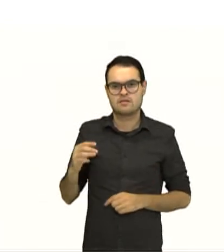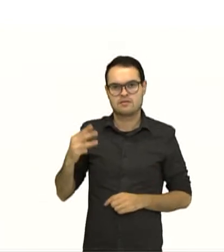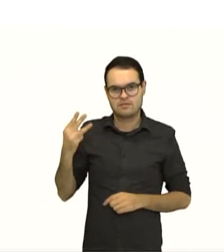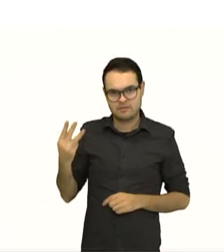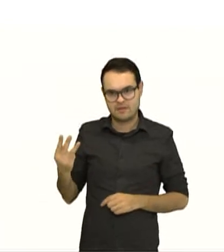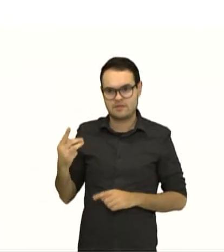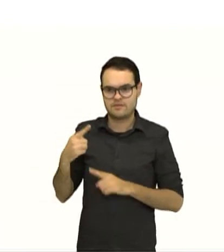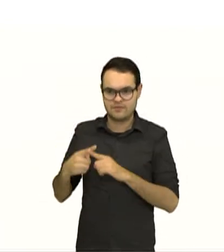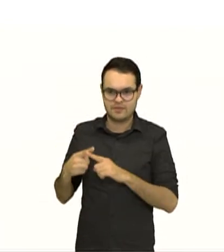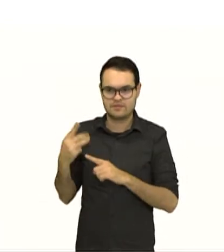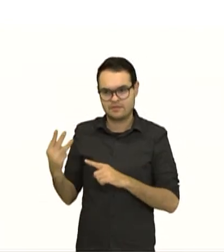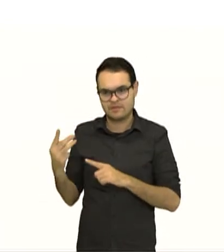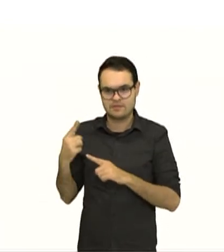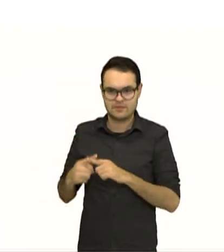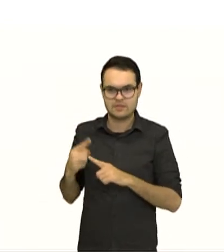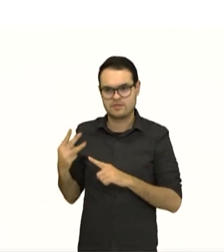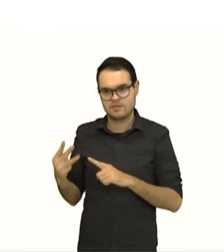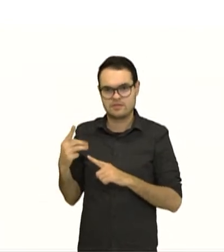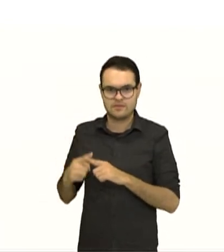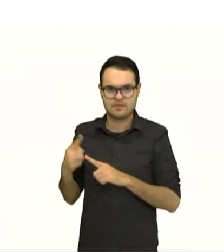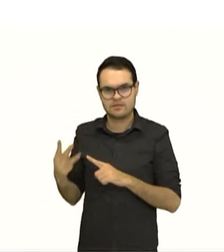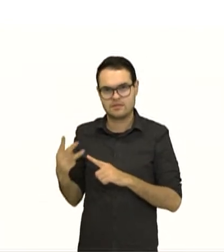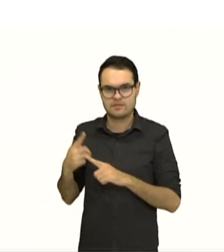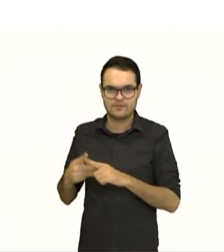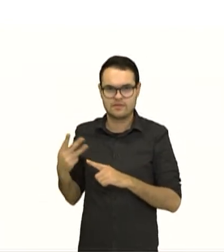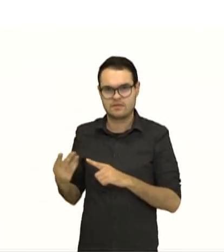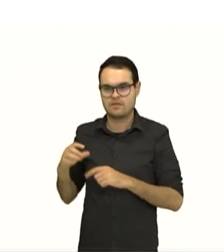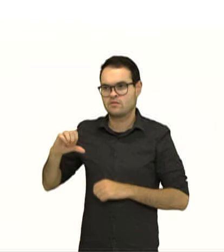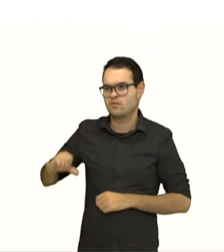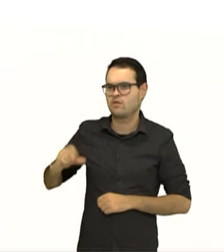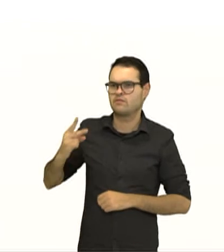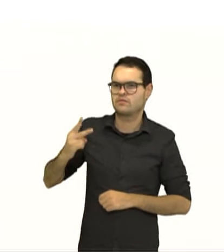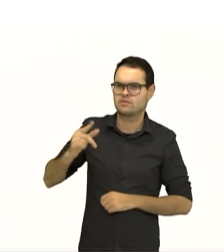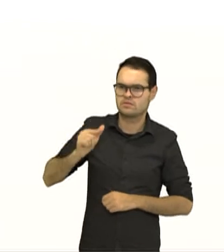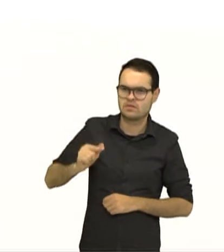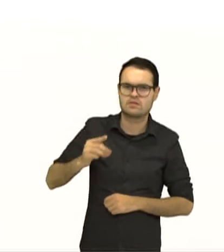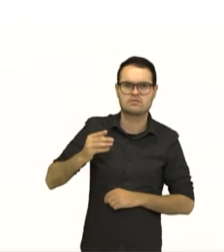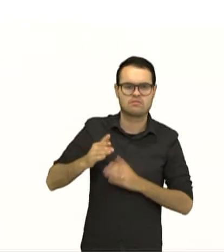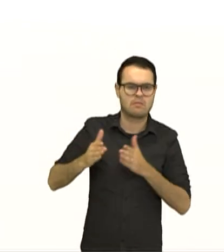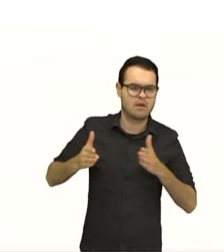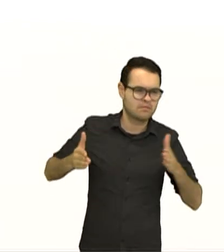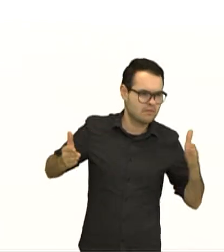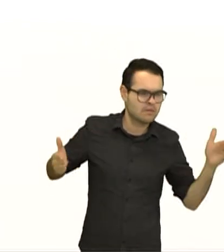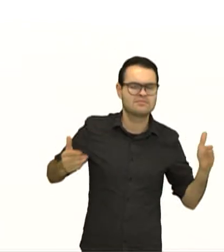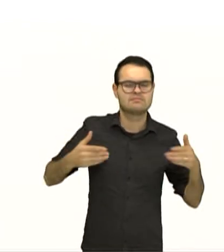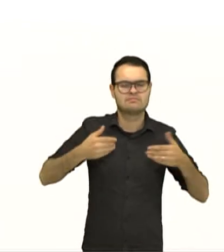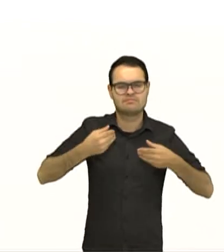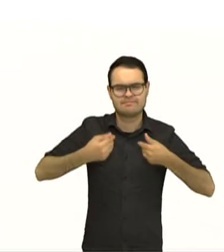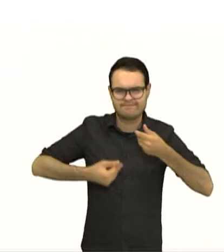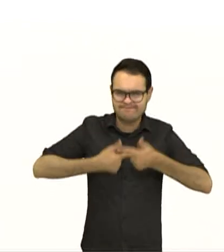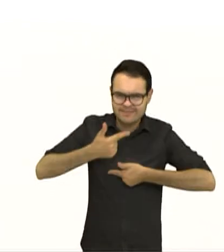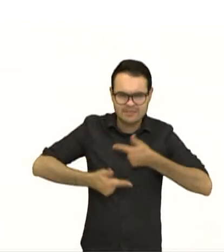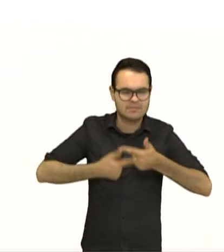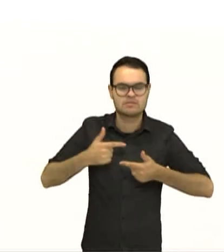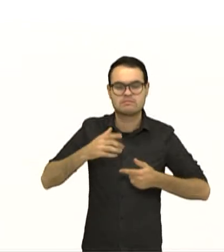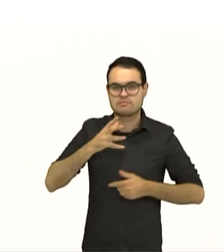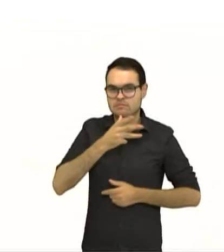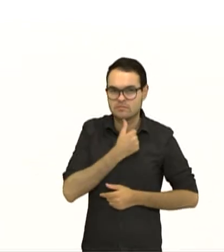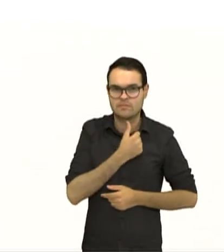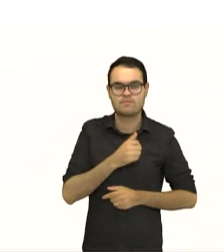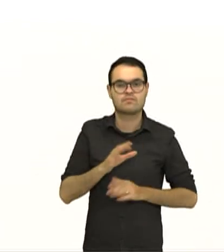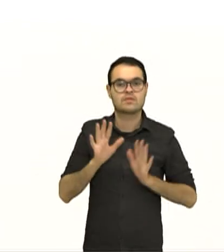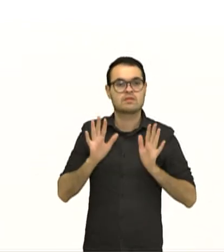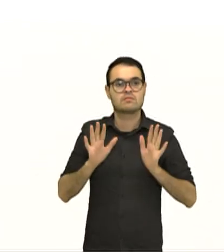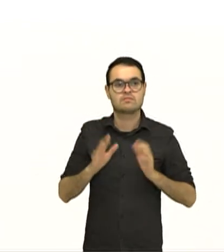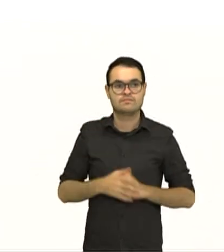27. 3 vezes 3, 9. 9 vezes 3, 27. 27 vezes 3, vai me dar muito trabalho. Então, é mais fácil eu pensar assim, ó. Cada dupla